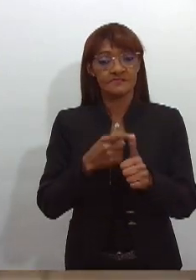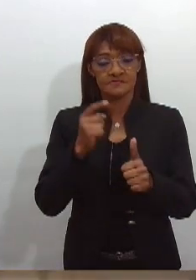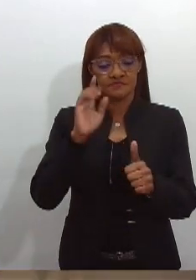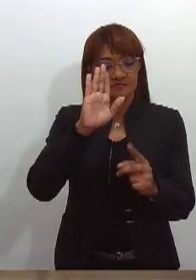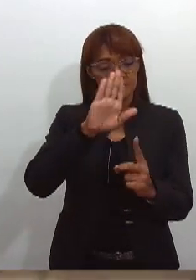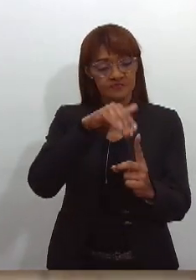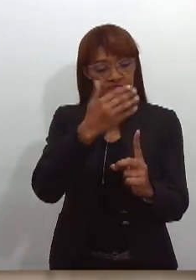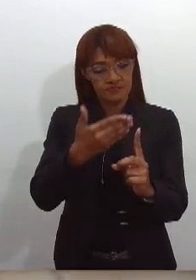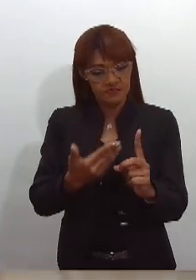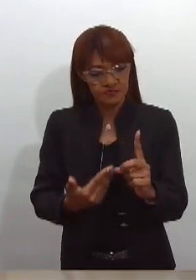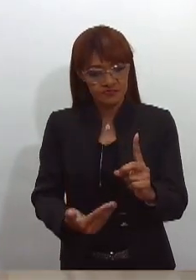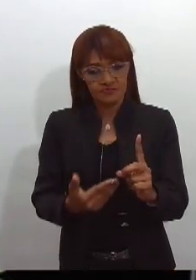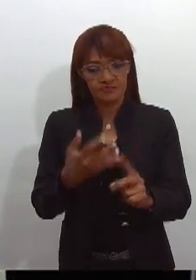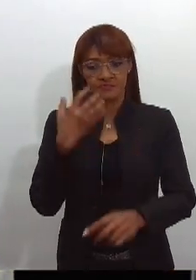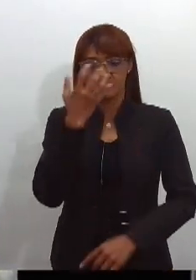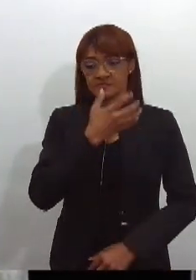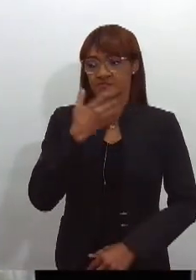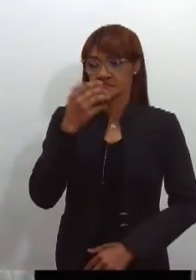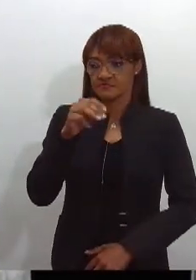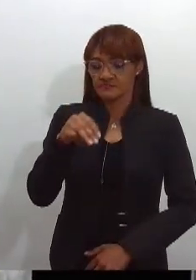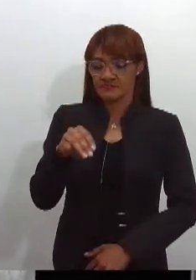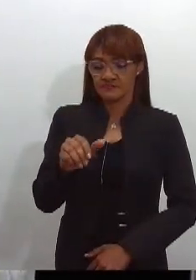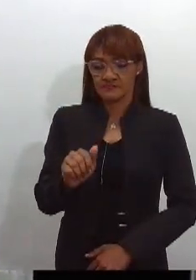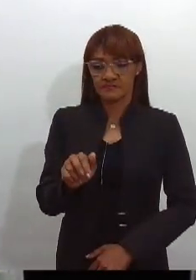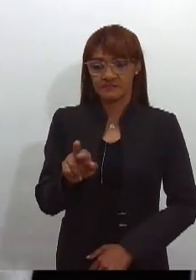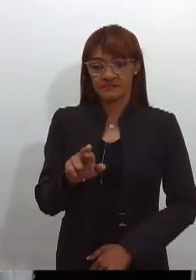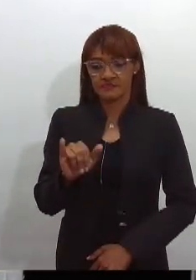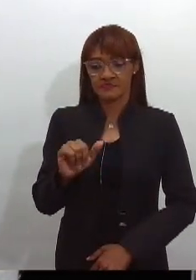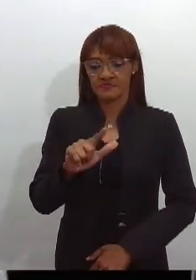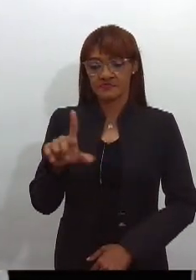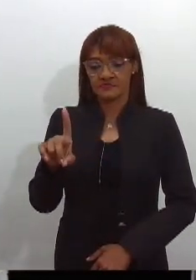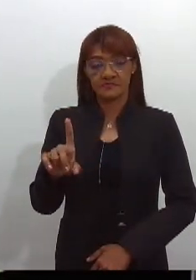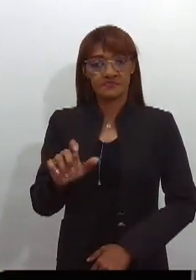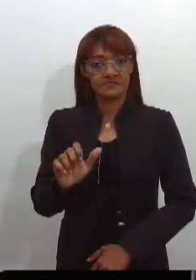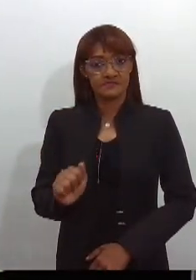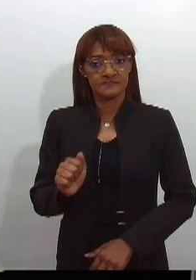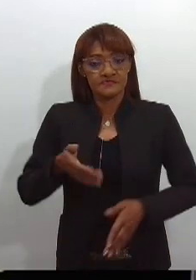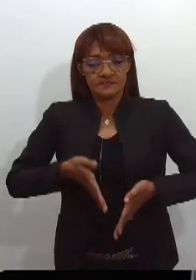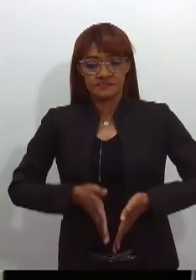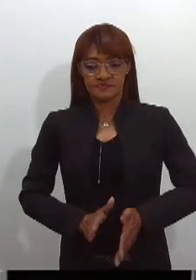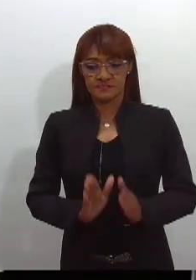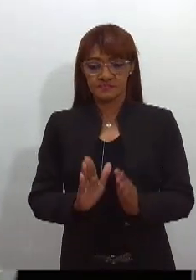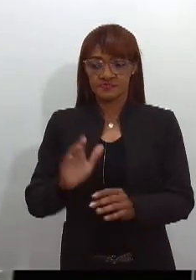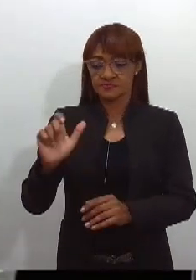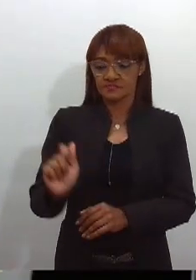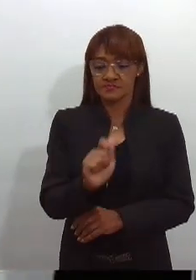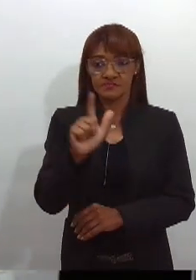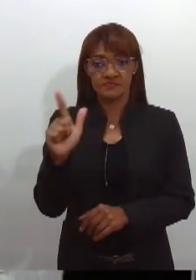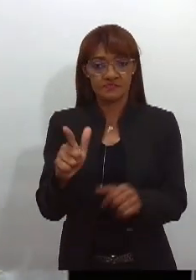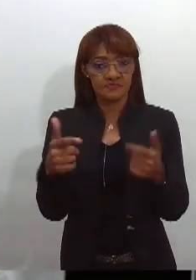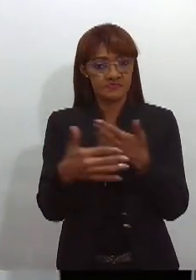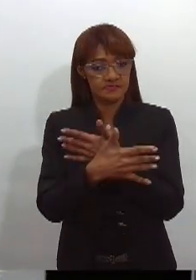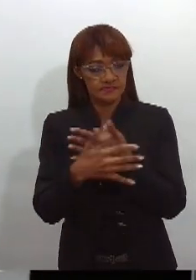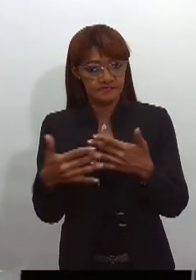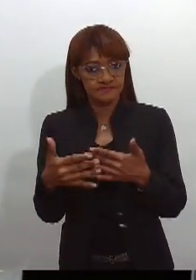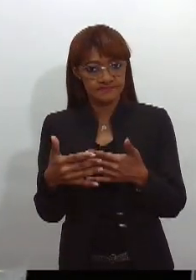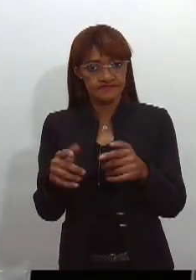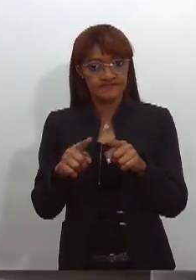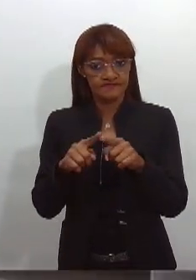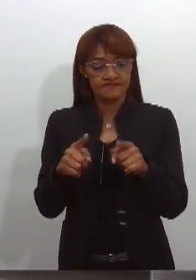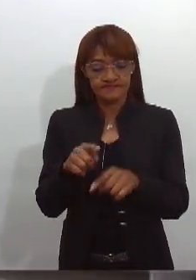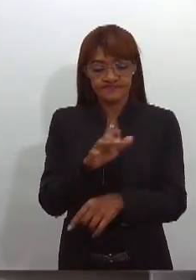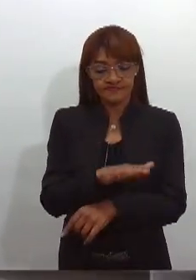Marilda da Silva. Ela nasceu no município de Água Branca, estado de Alagoas. Ainda na infância, veio morar em